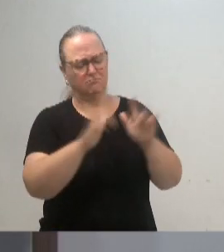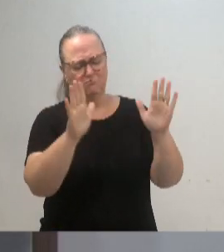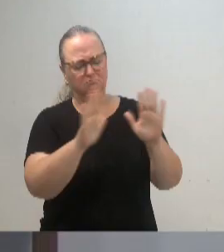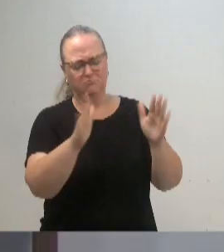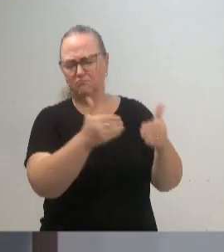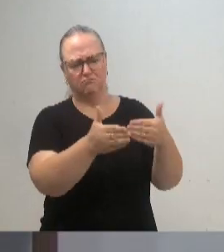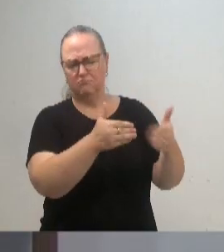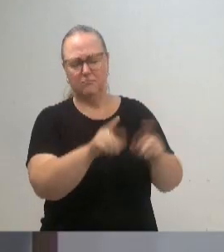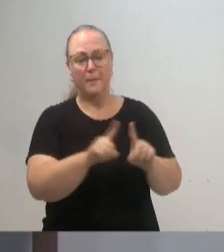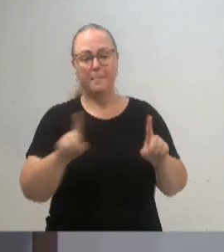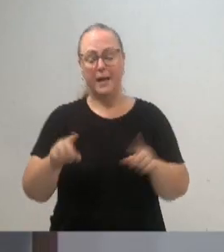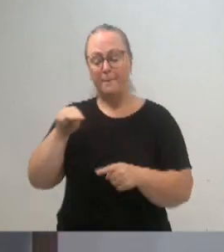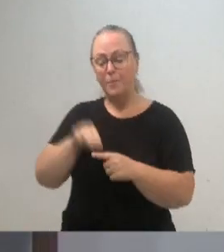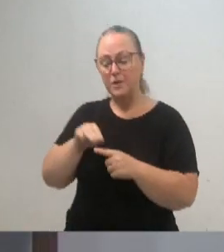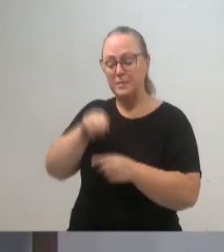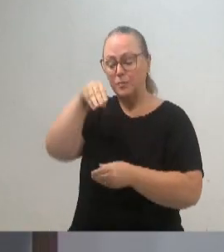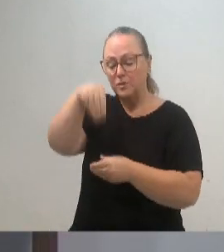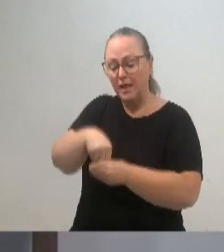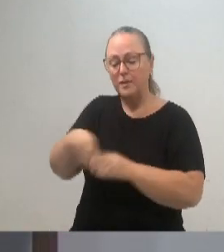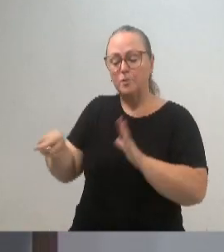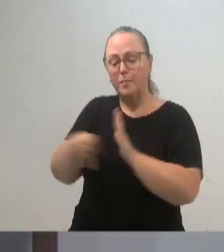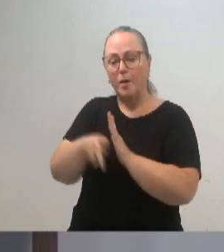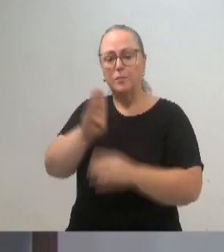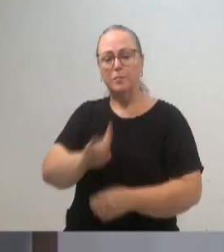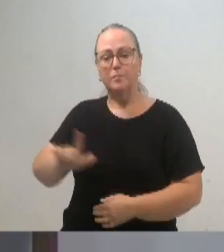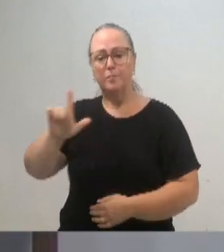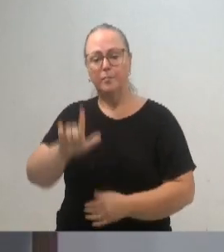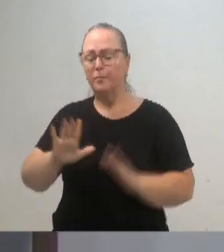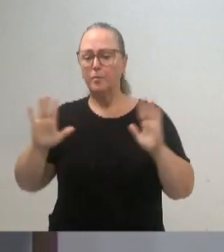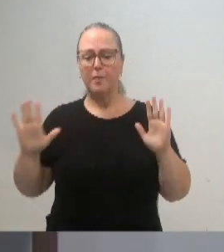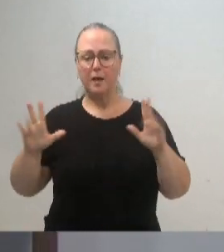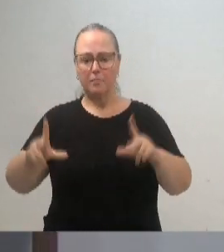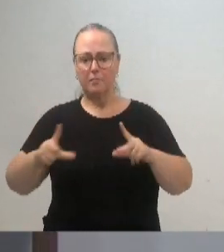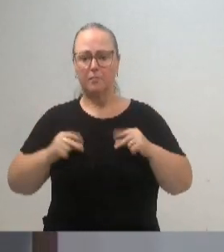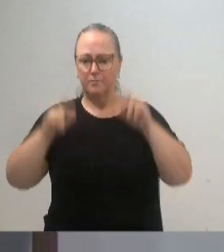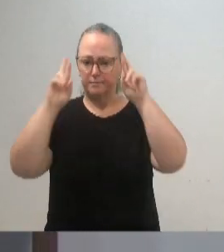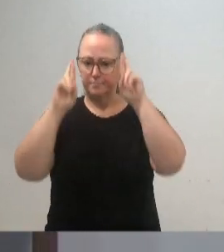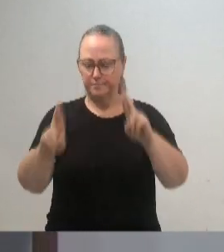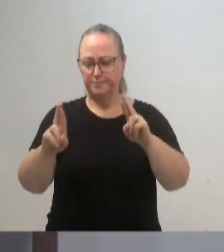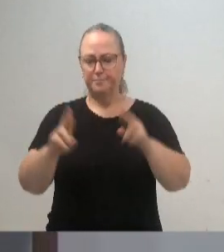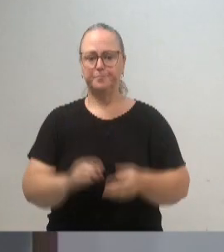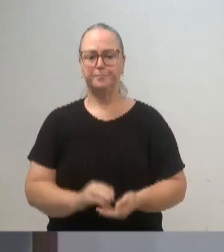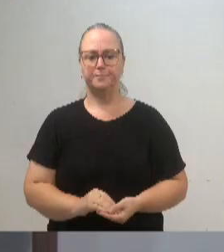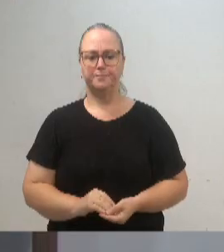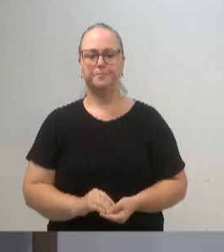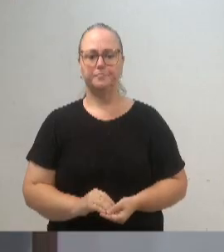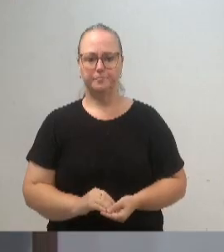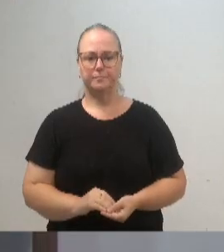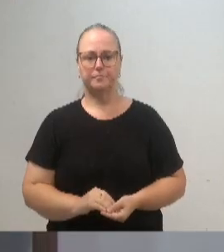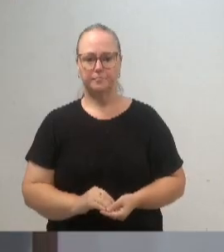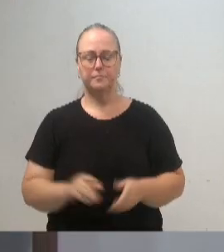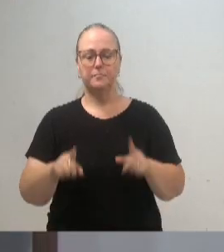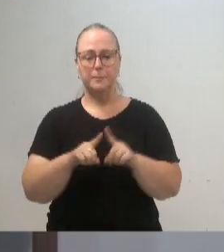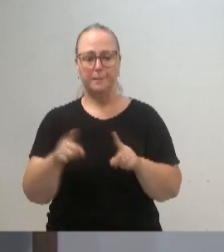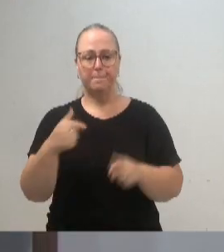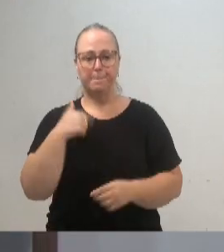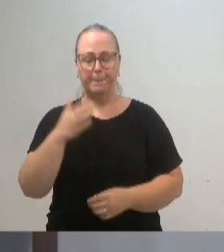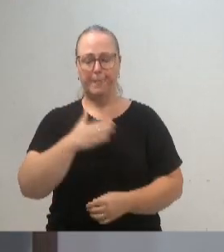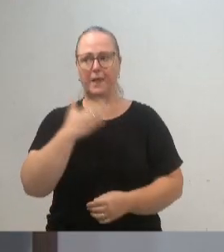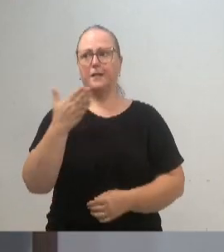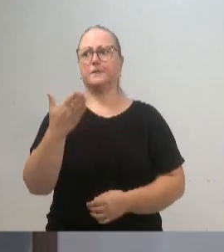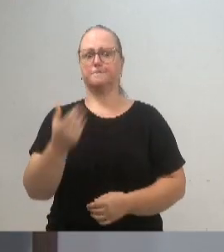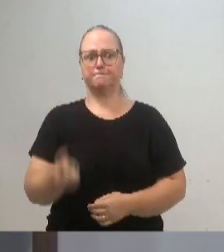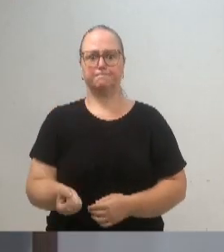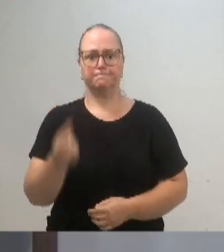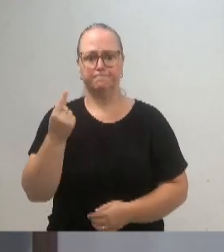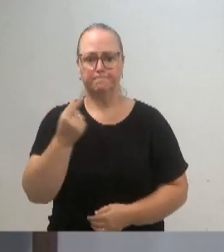na escola municipal, ela é uma blumenauense e merece esse respeito. E sabe o que mais me espanta nessa história toda